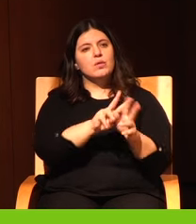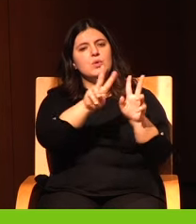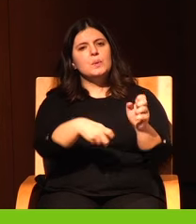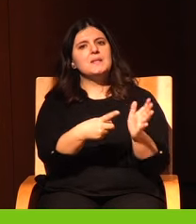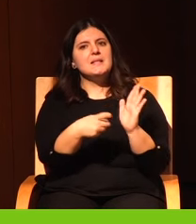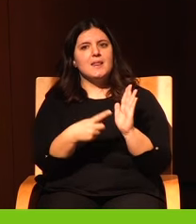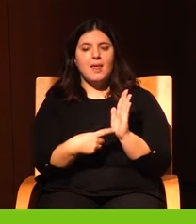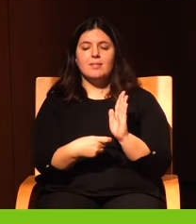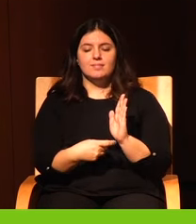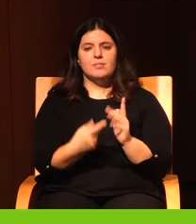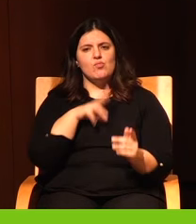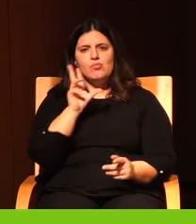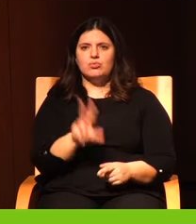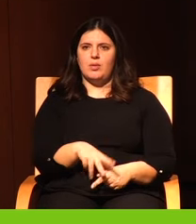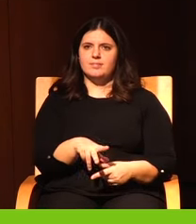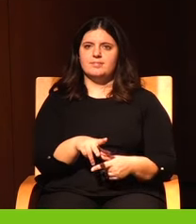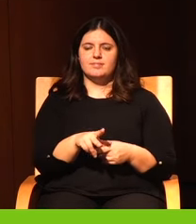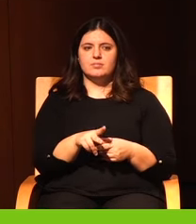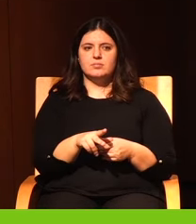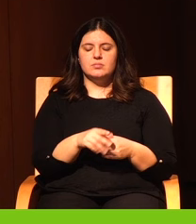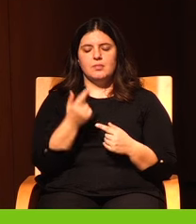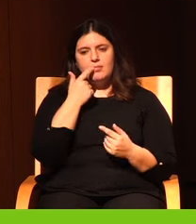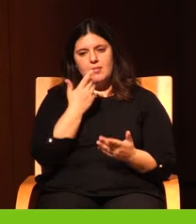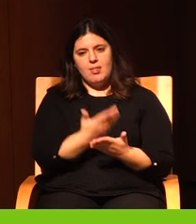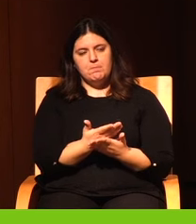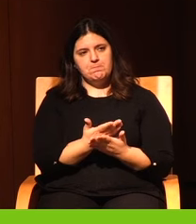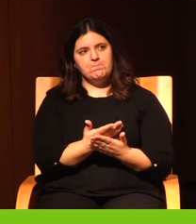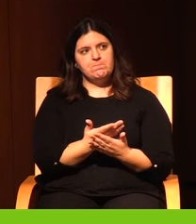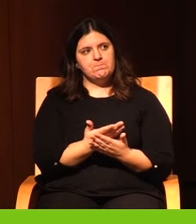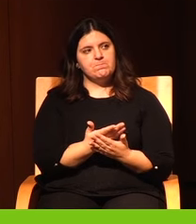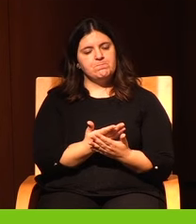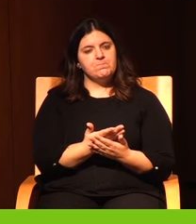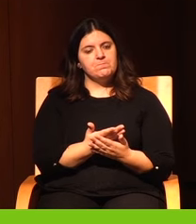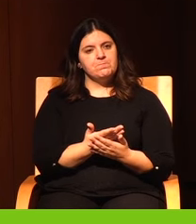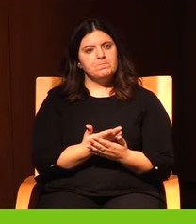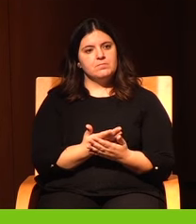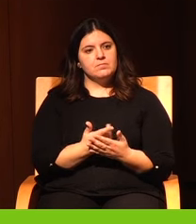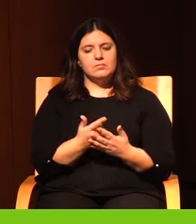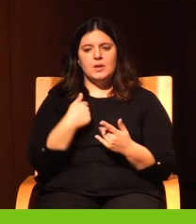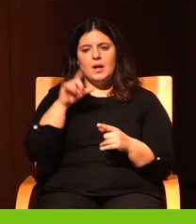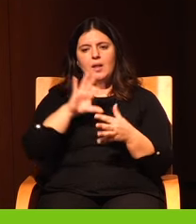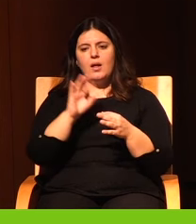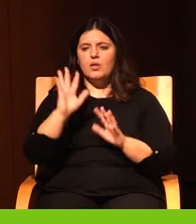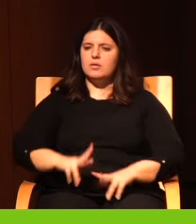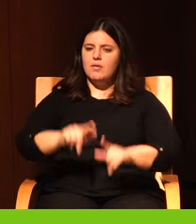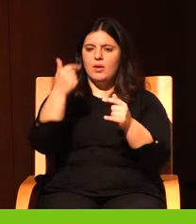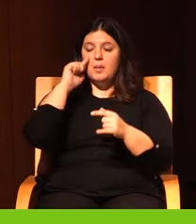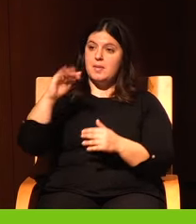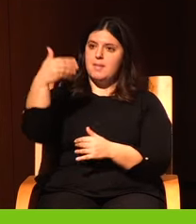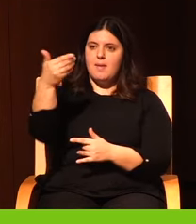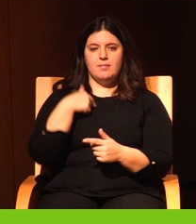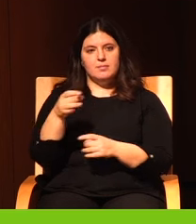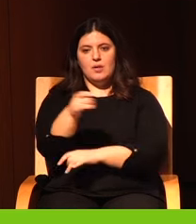necessidade de Portugal se colocar eh na Vanguarda do desenvolvimento na Europa